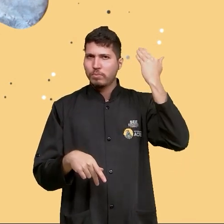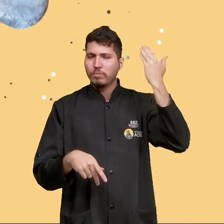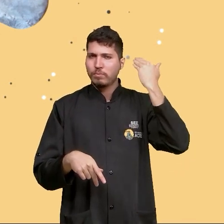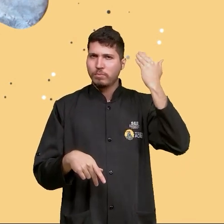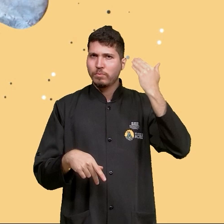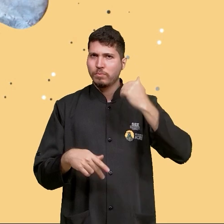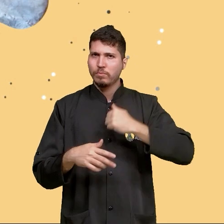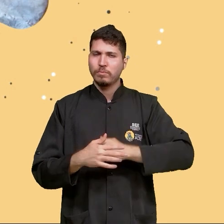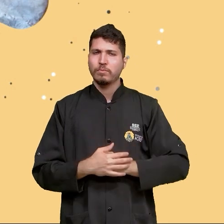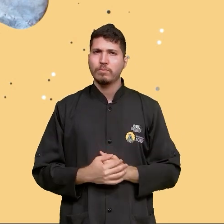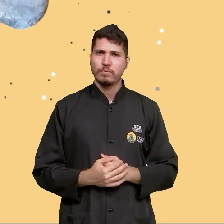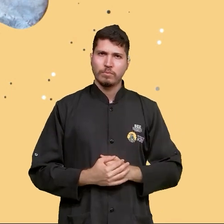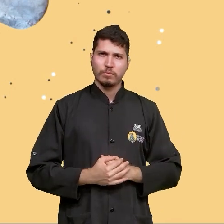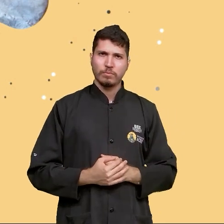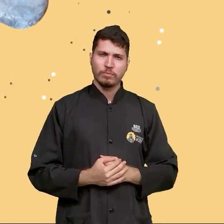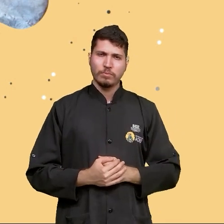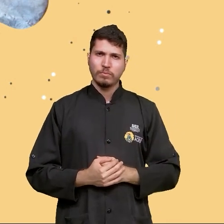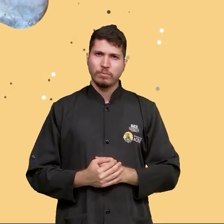período